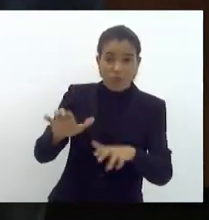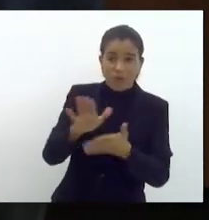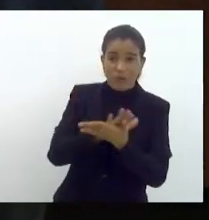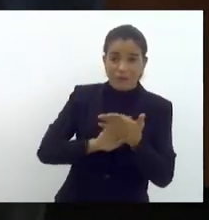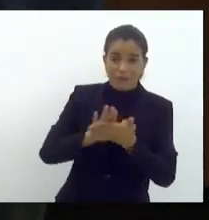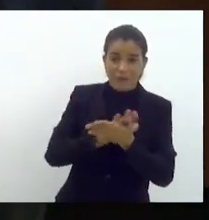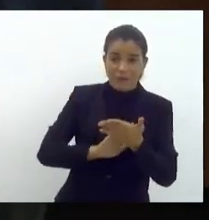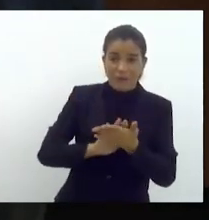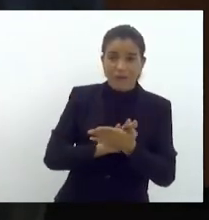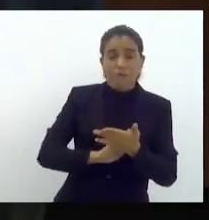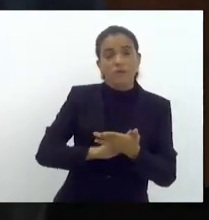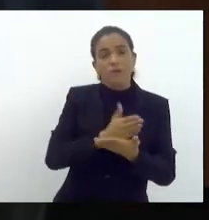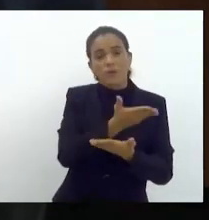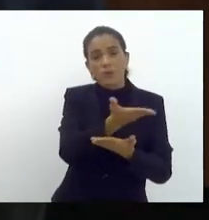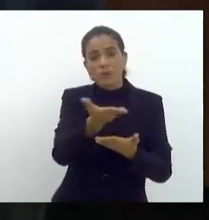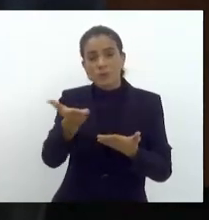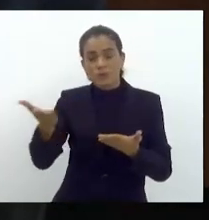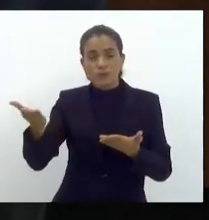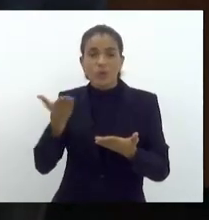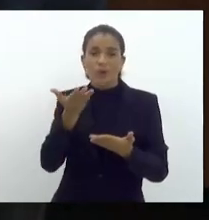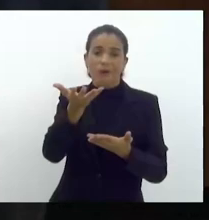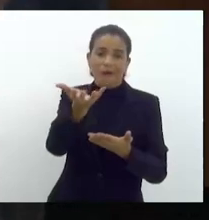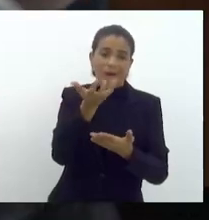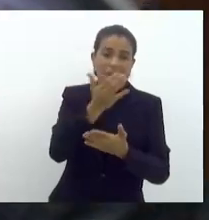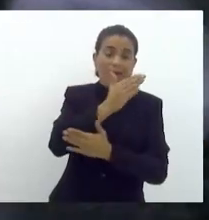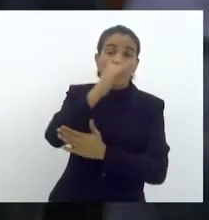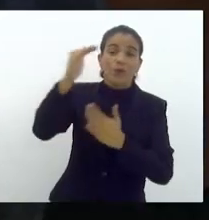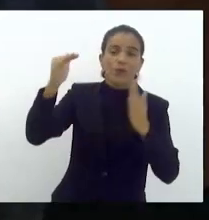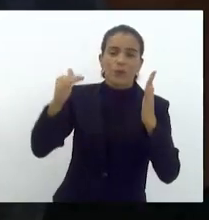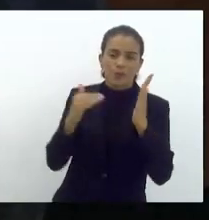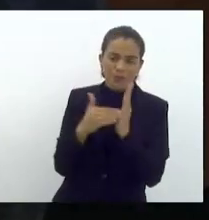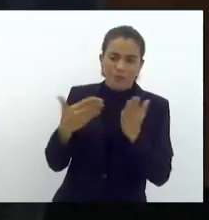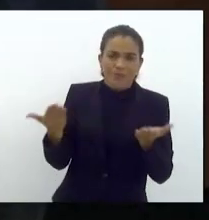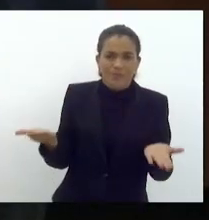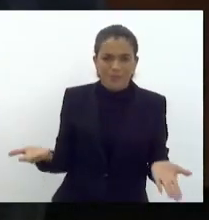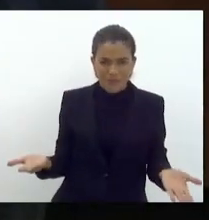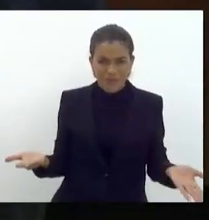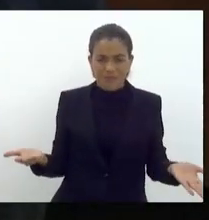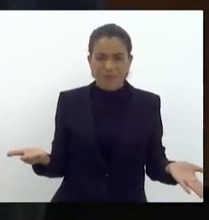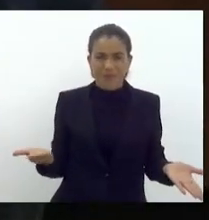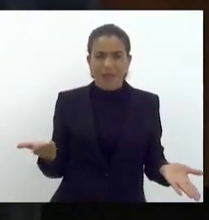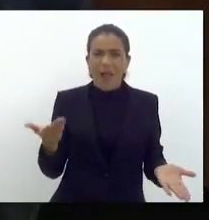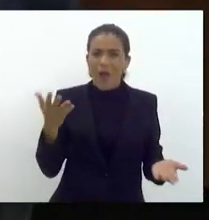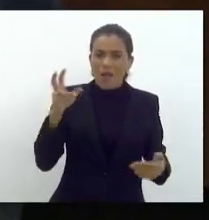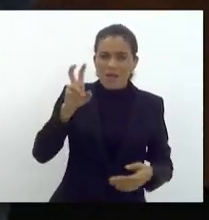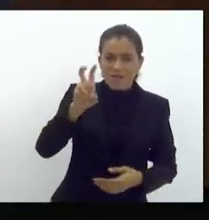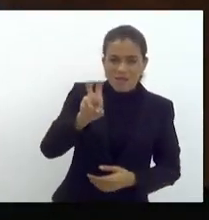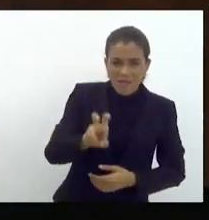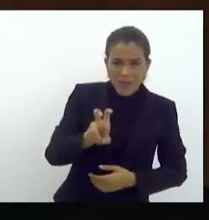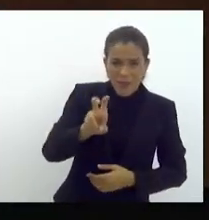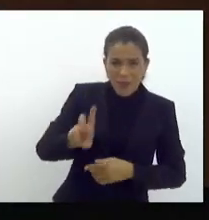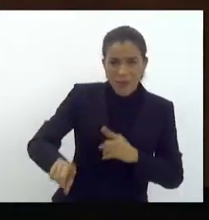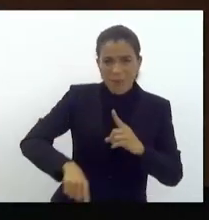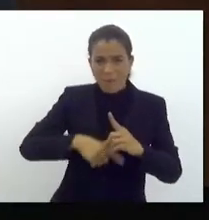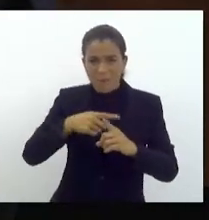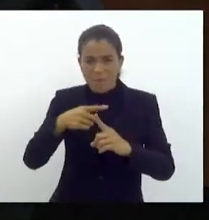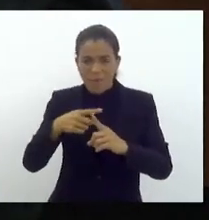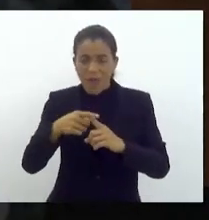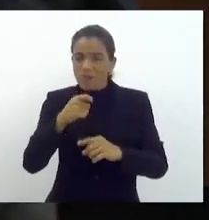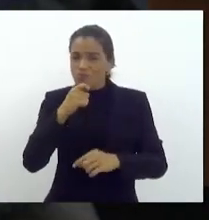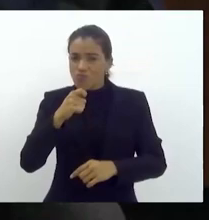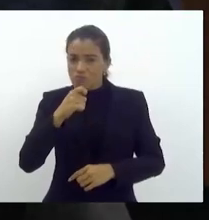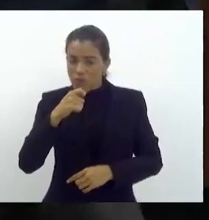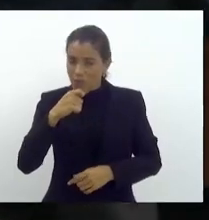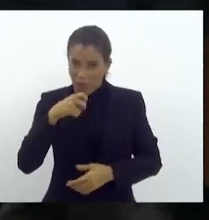e os senhores queriam tudo então tá voltando os cinco mas sem a punição